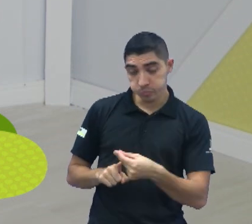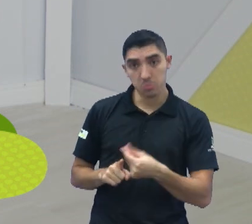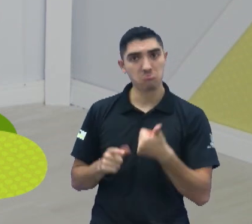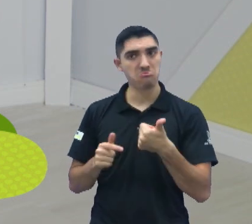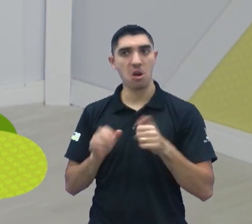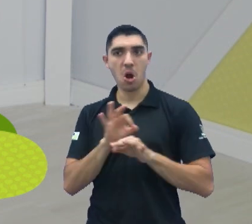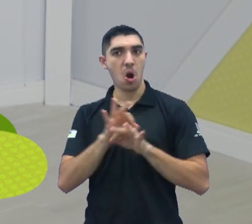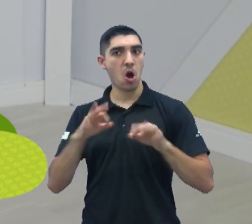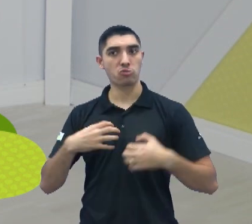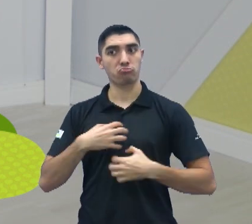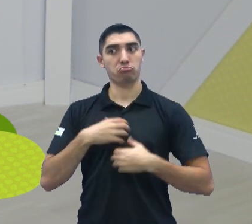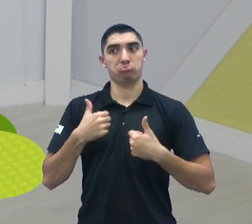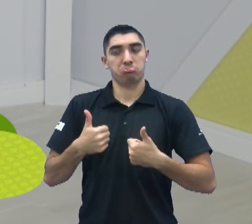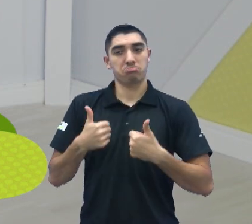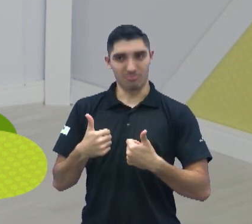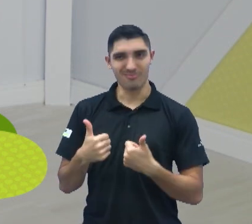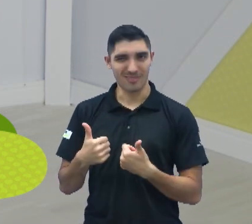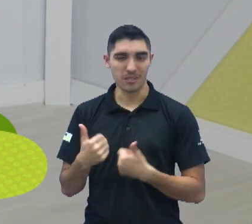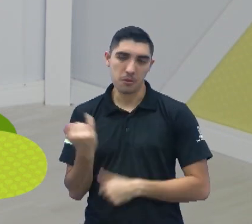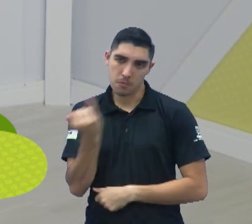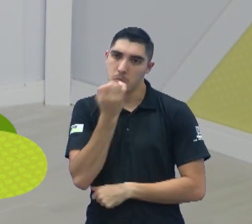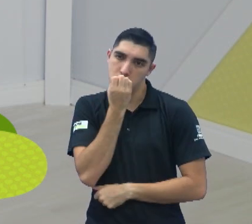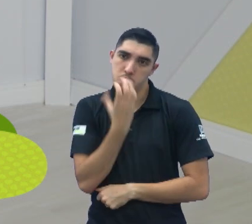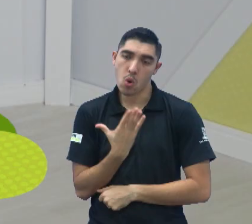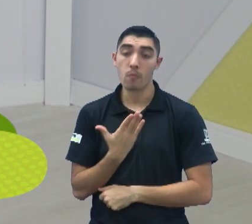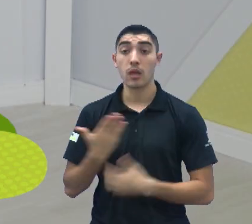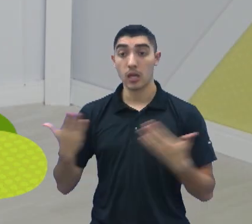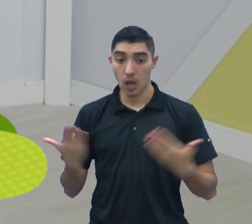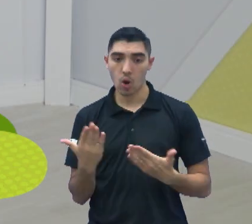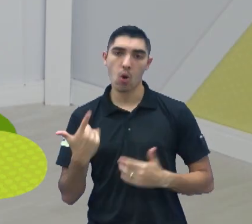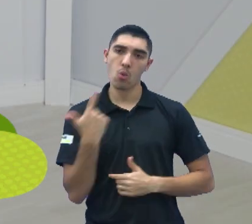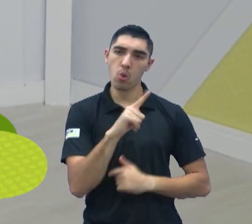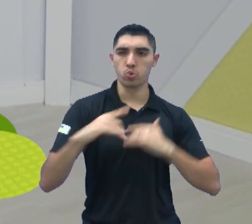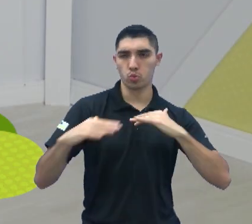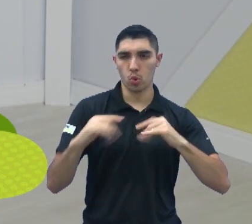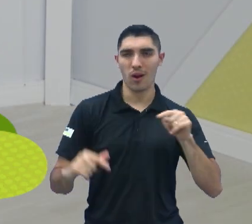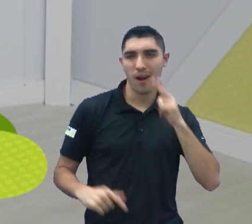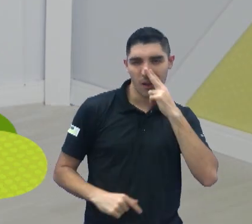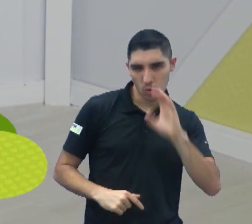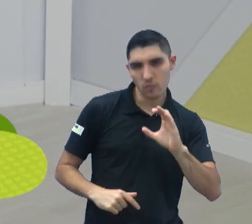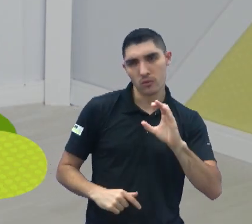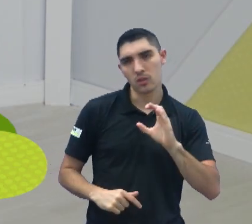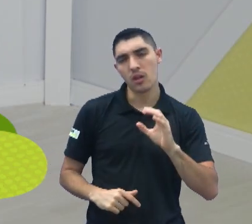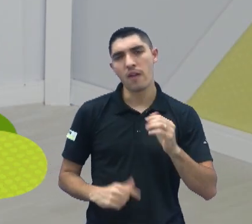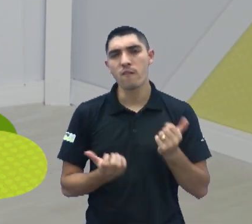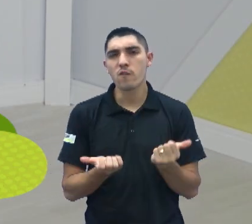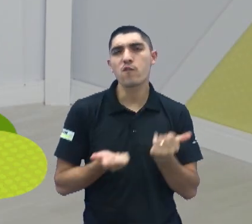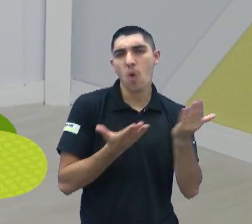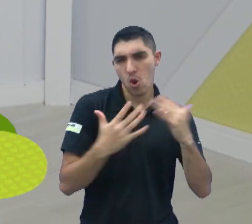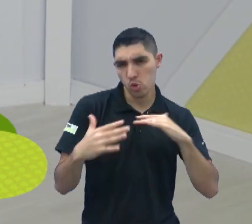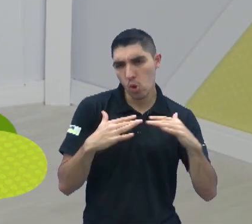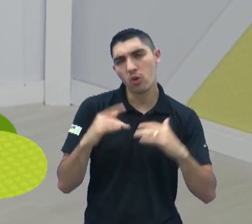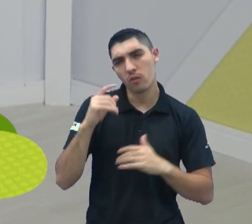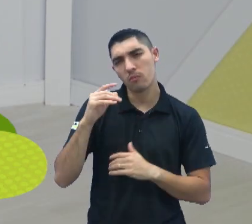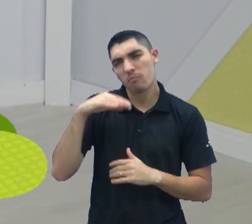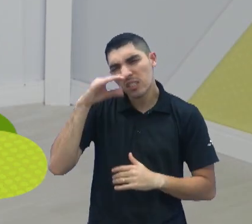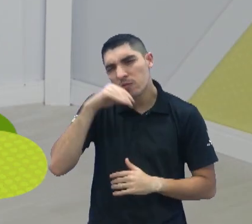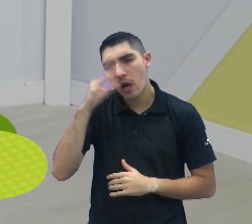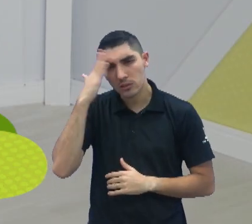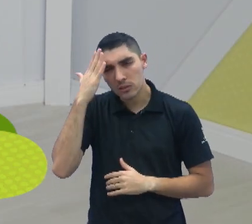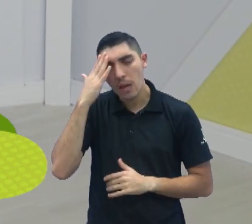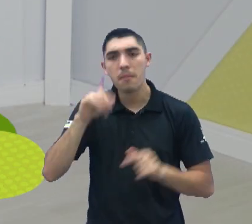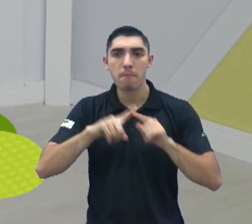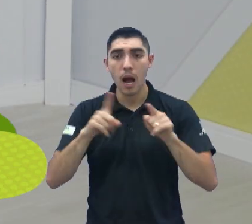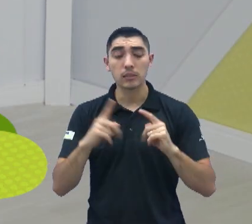da primeira fase, foi importante. E agora enfrentou uma equipe mais fraca, mesmo jogando fora de casa, venceu a equipe